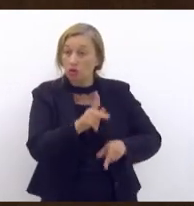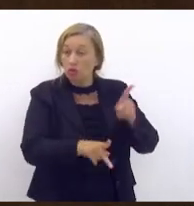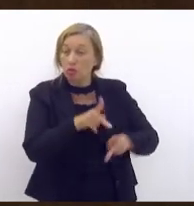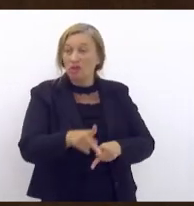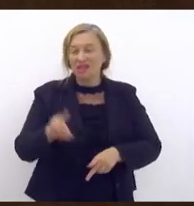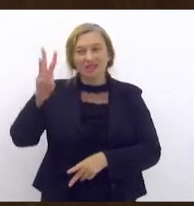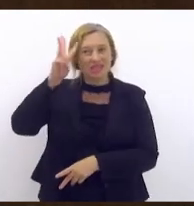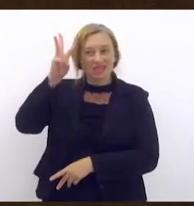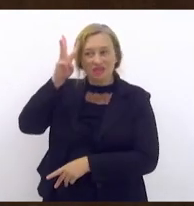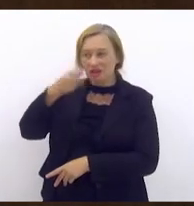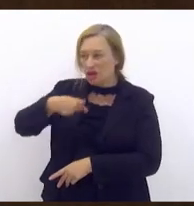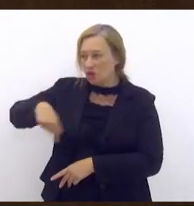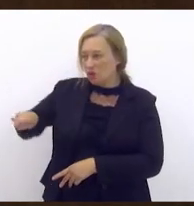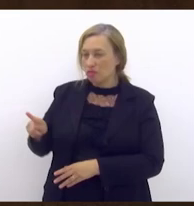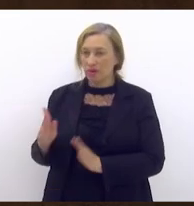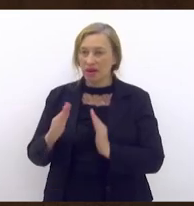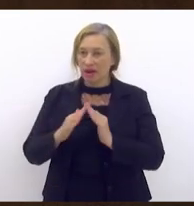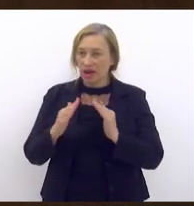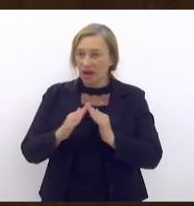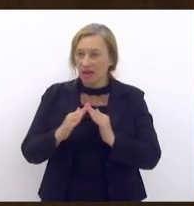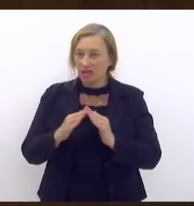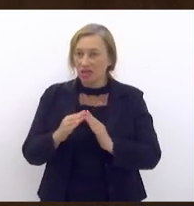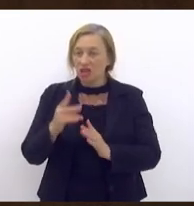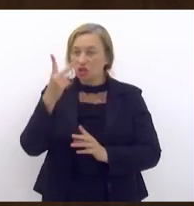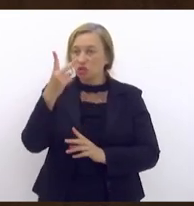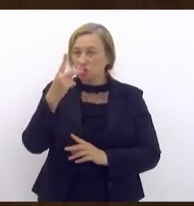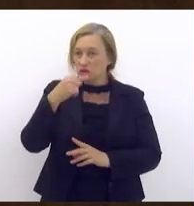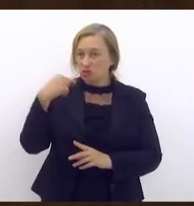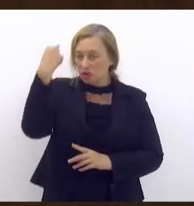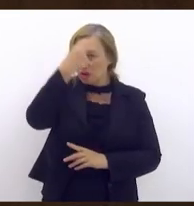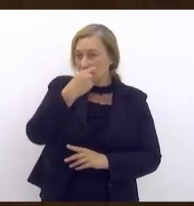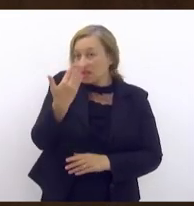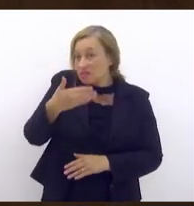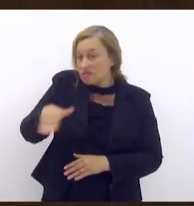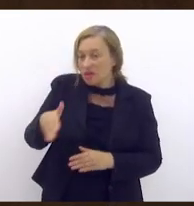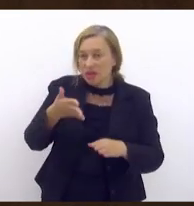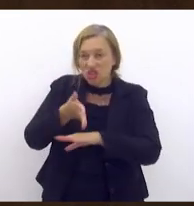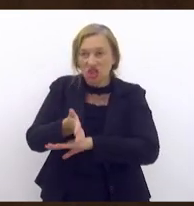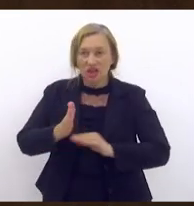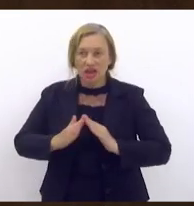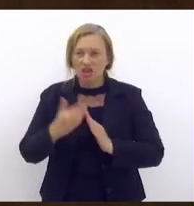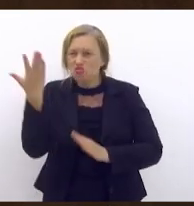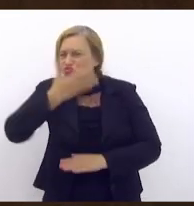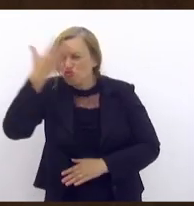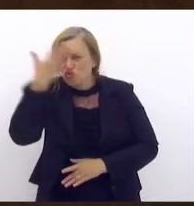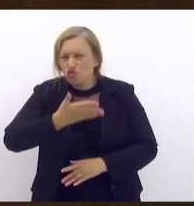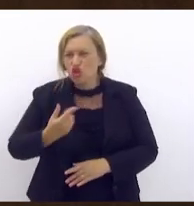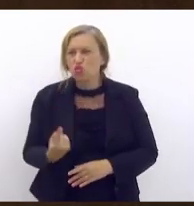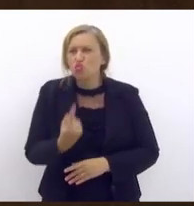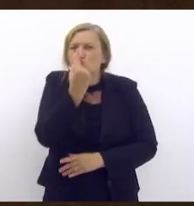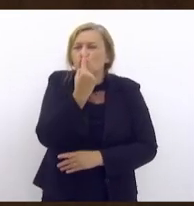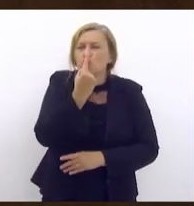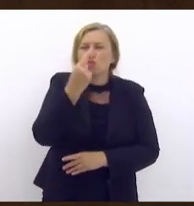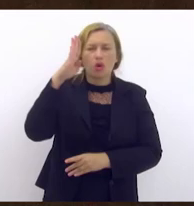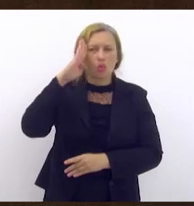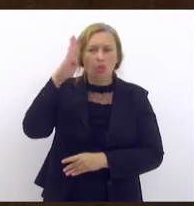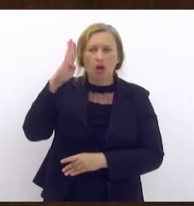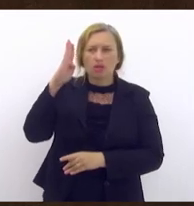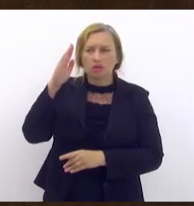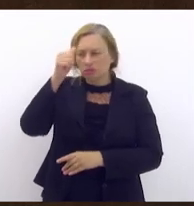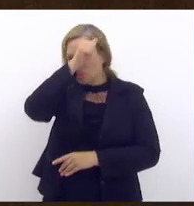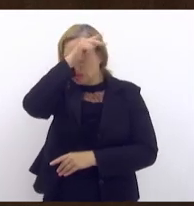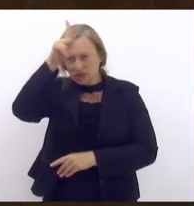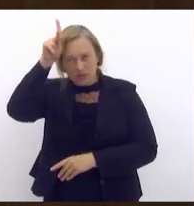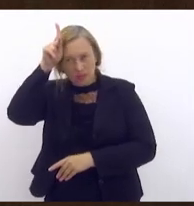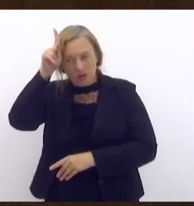por exemplo, eu saí daqui para ir para casa, levei 2 horas e meia para chegar em casa, eu não vi um guarda municipal nos